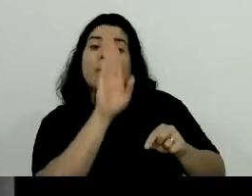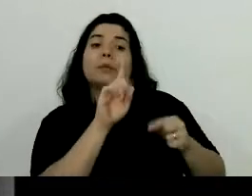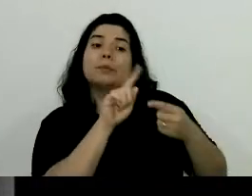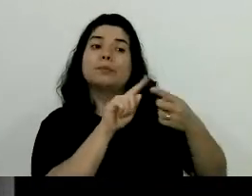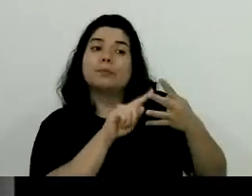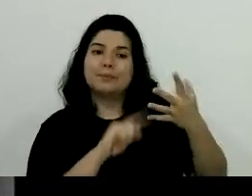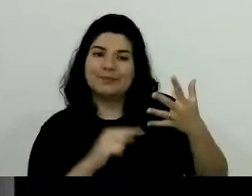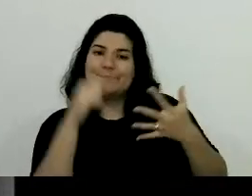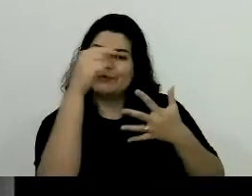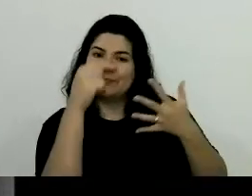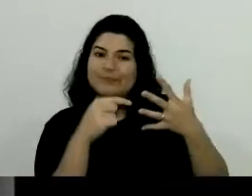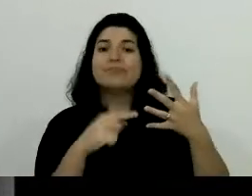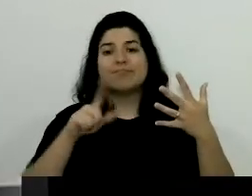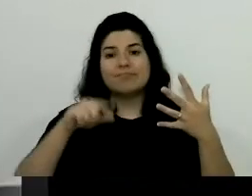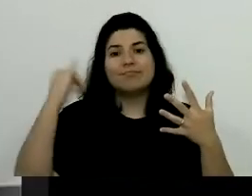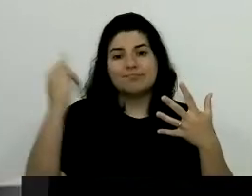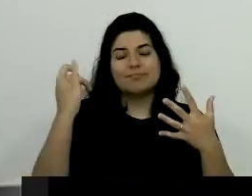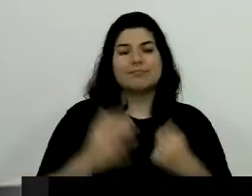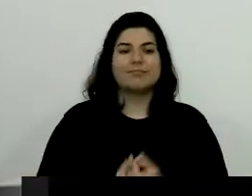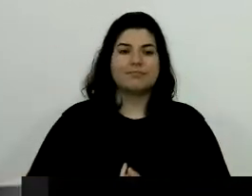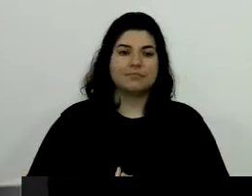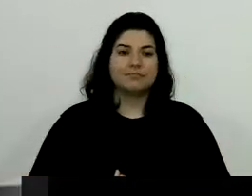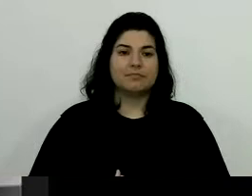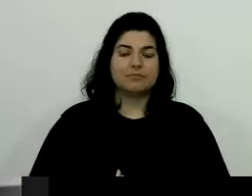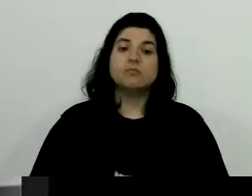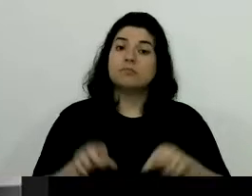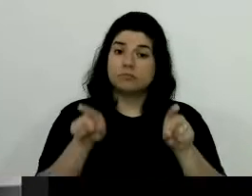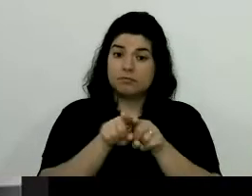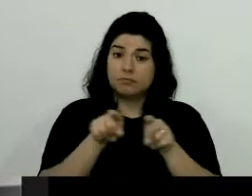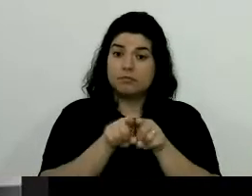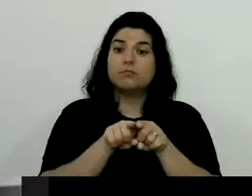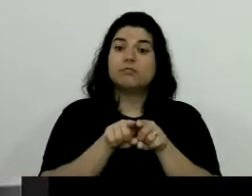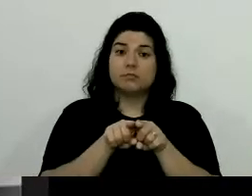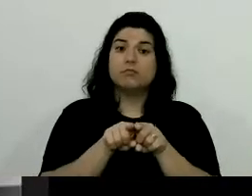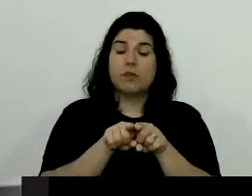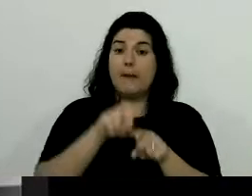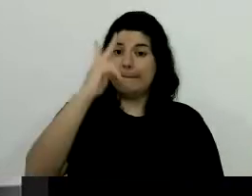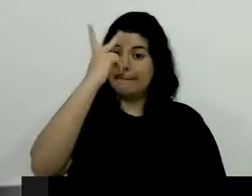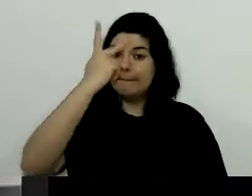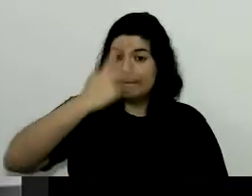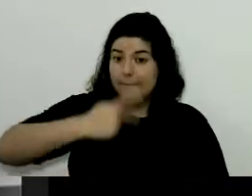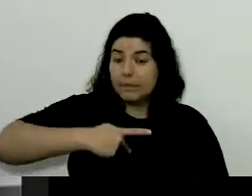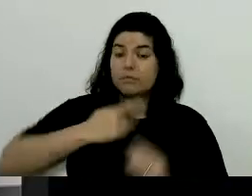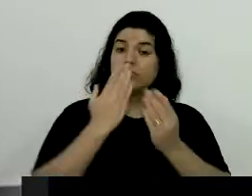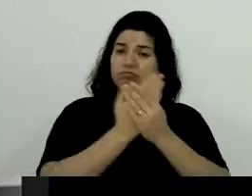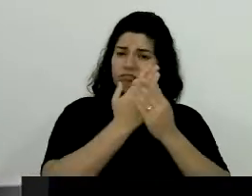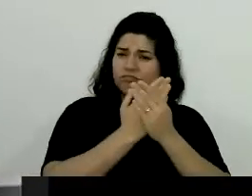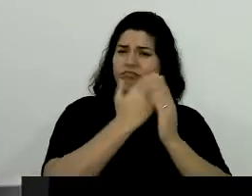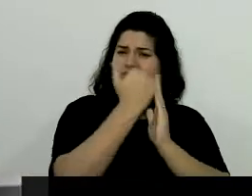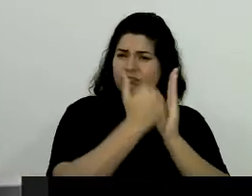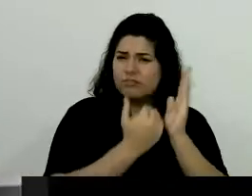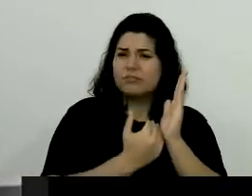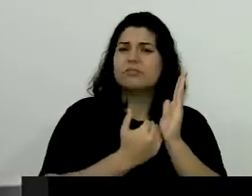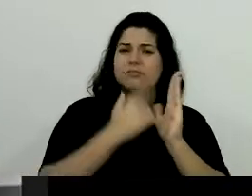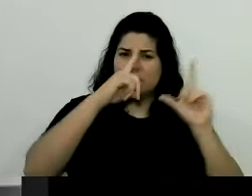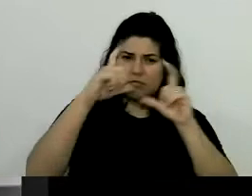arquivos natodigitais hoje. E com relação aos arquivos pessoais, que todas as outras questões dos